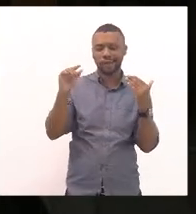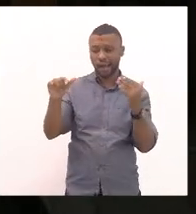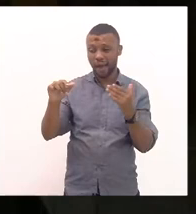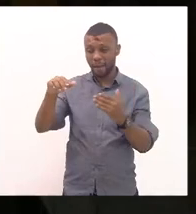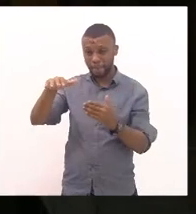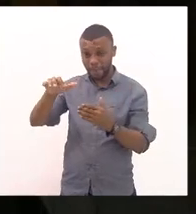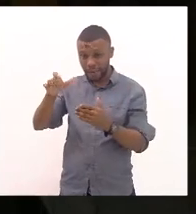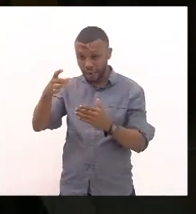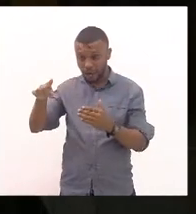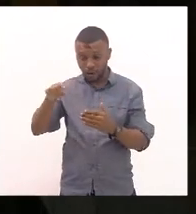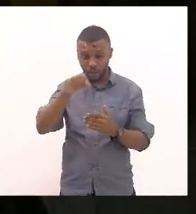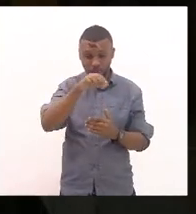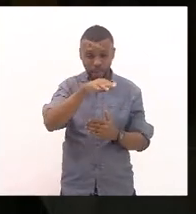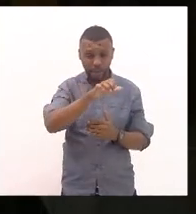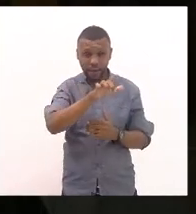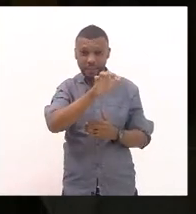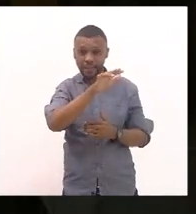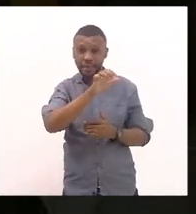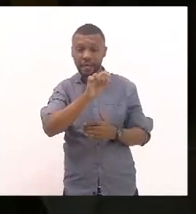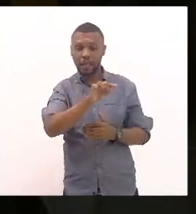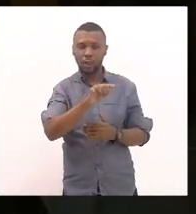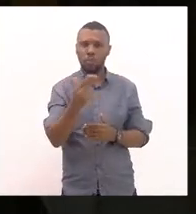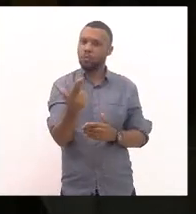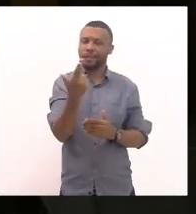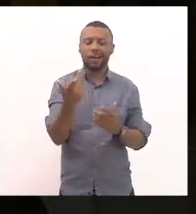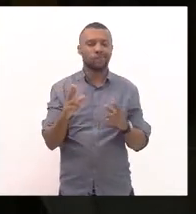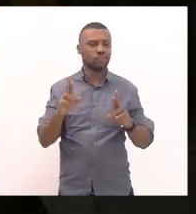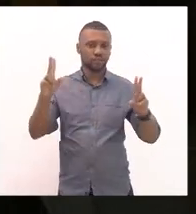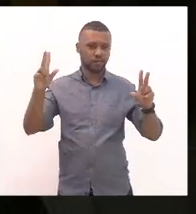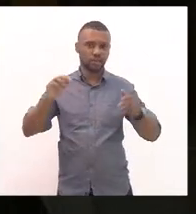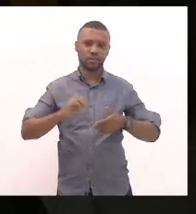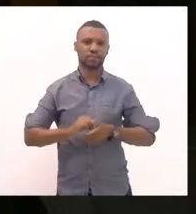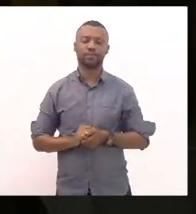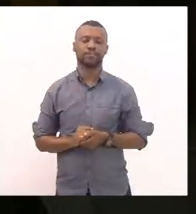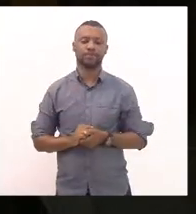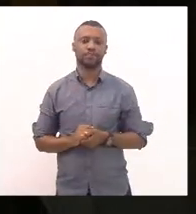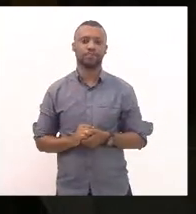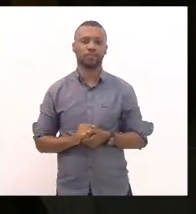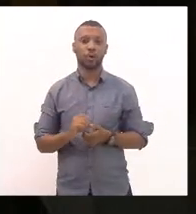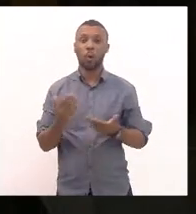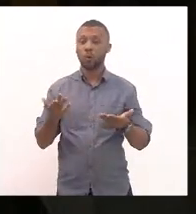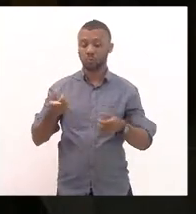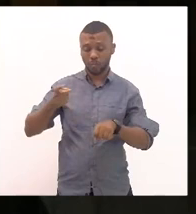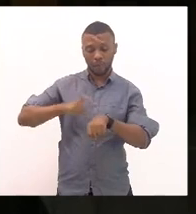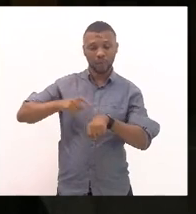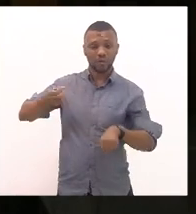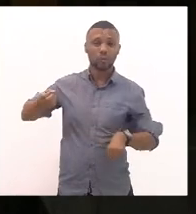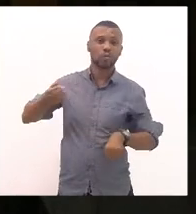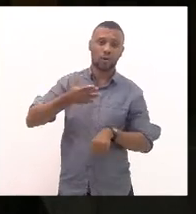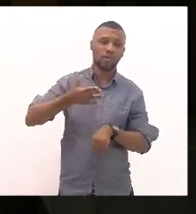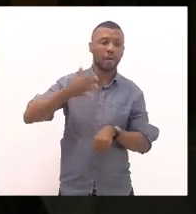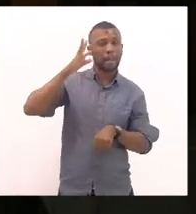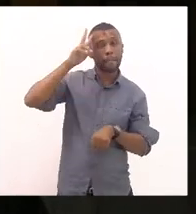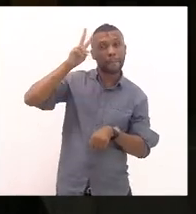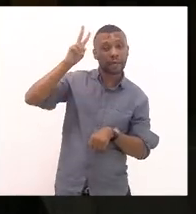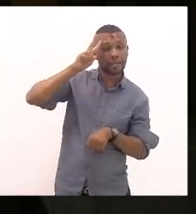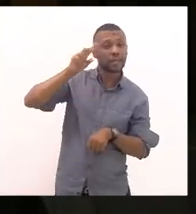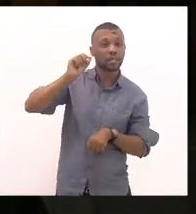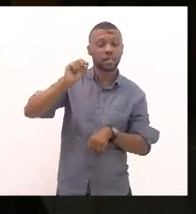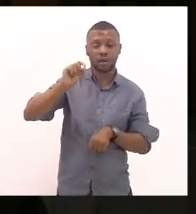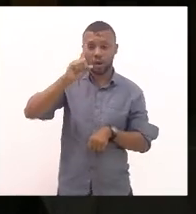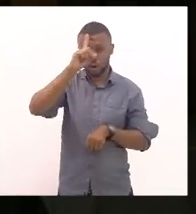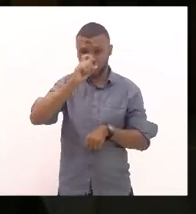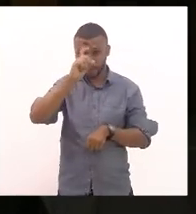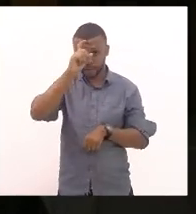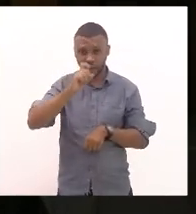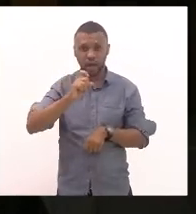melancia Oi hoje Campos vive um novo momento só de pensar que os hospitais filantrópicos da